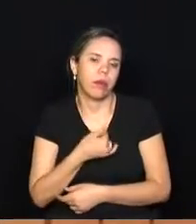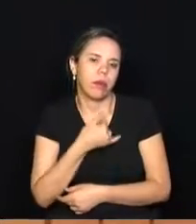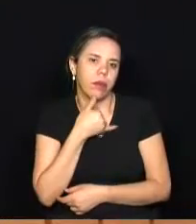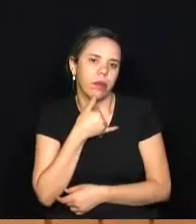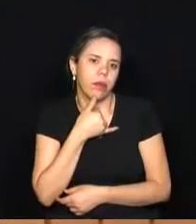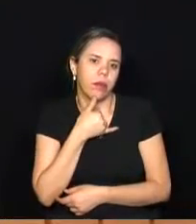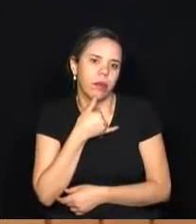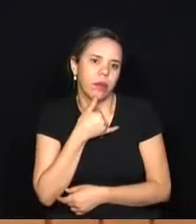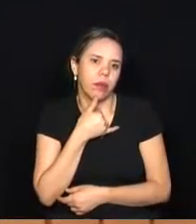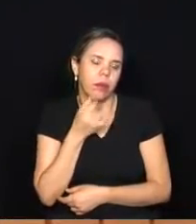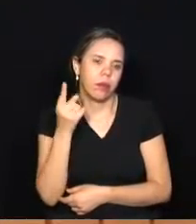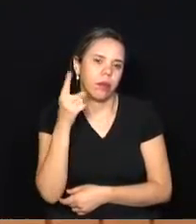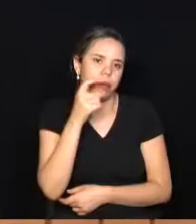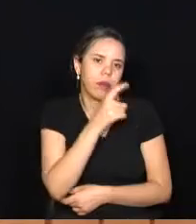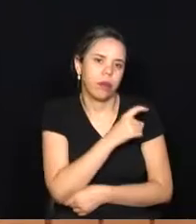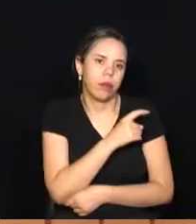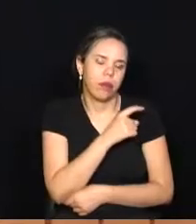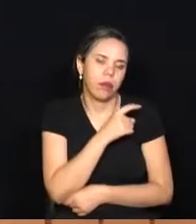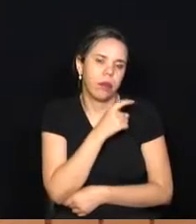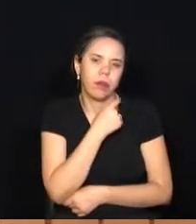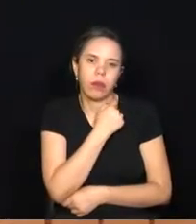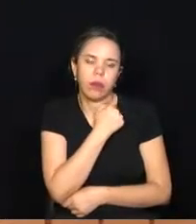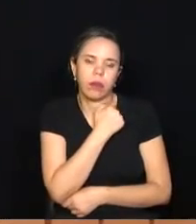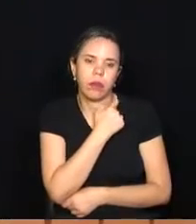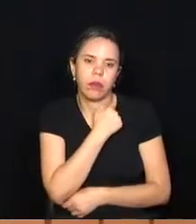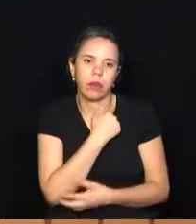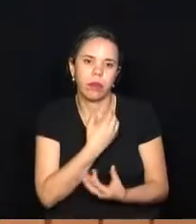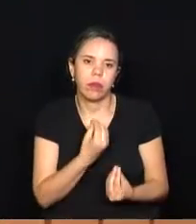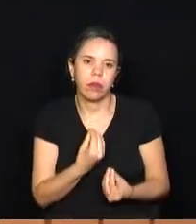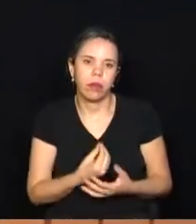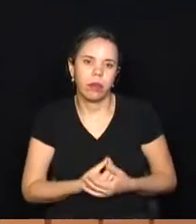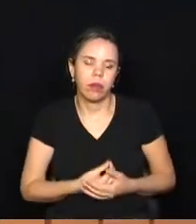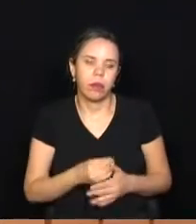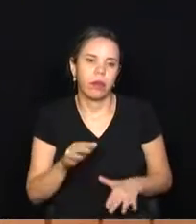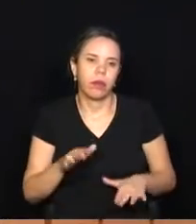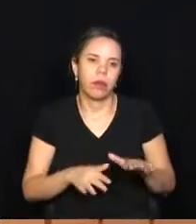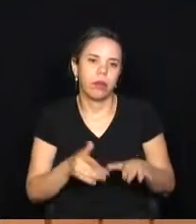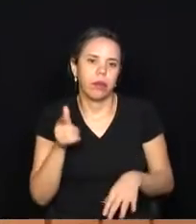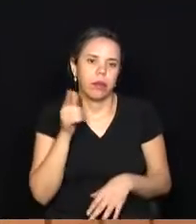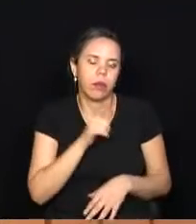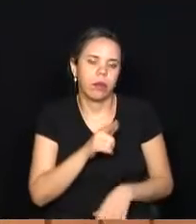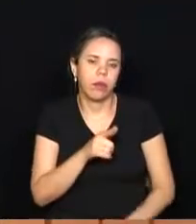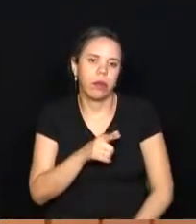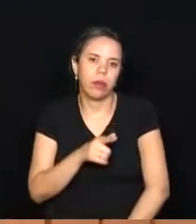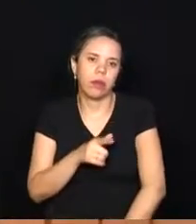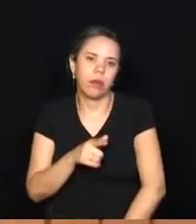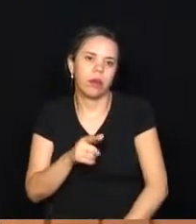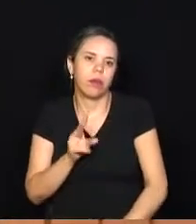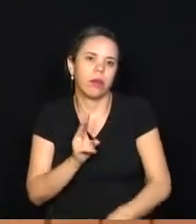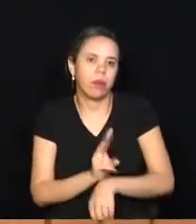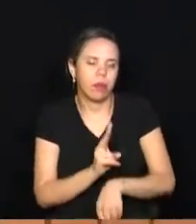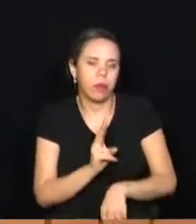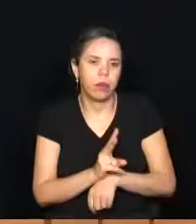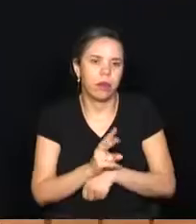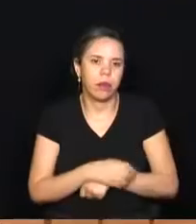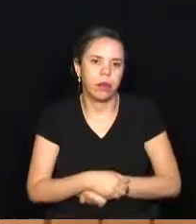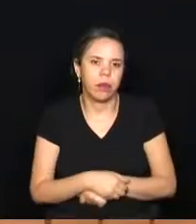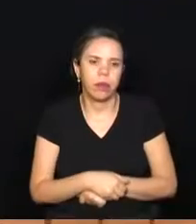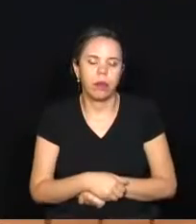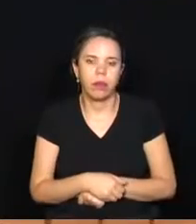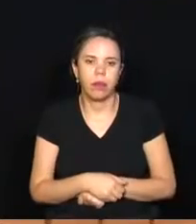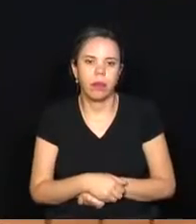infelizmente, é difícil, muito, você conseguir dependendo da sustentar. casa, é bem mais ainda,